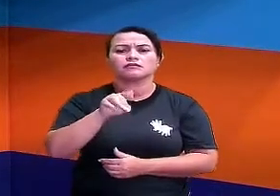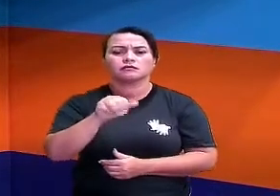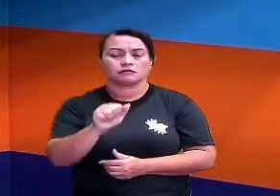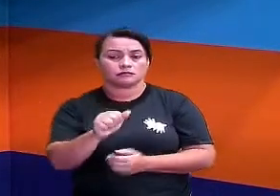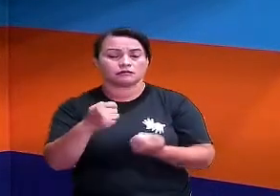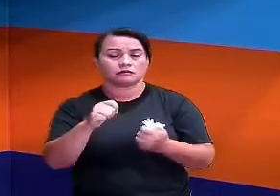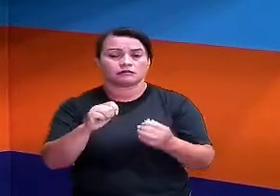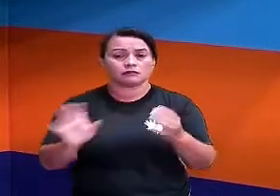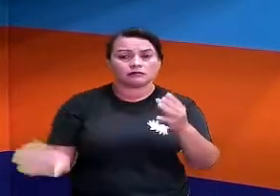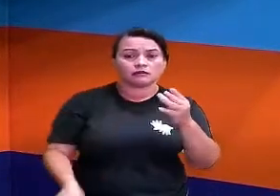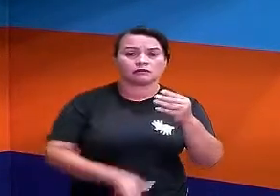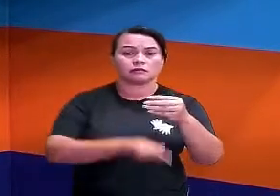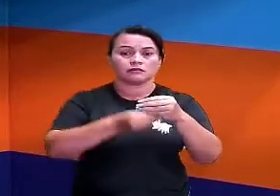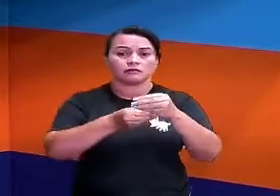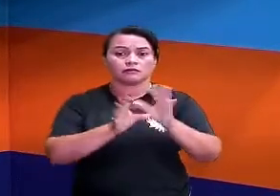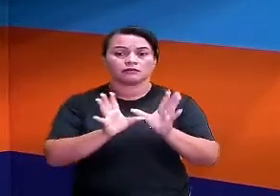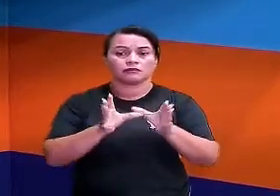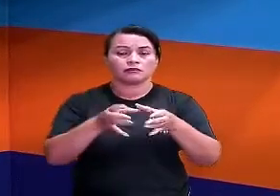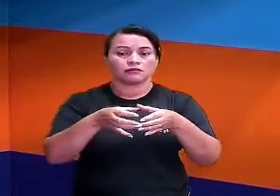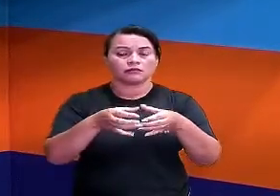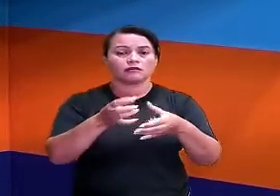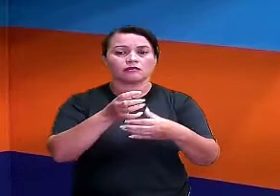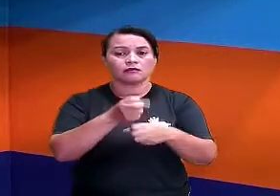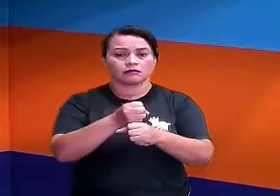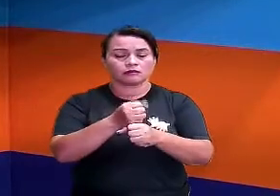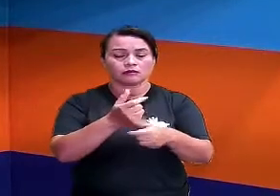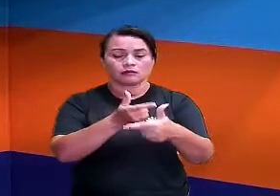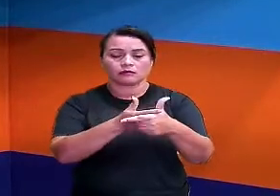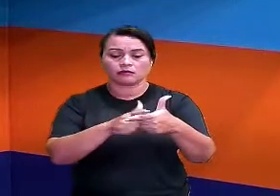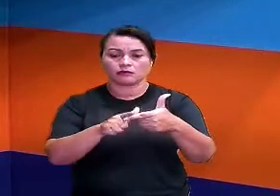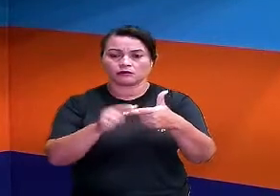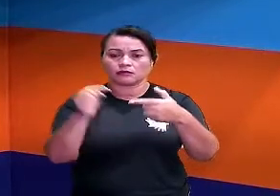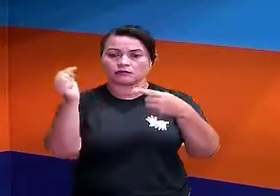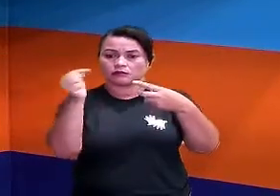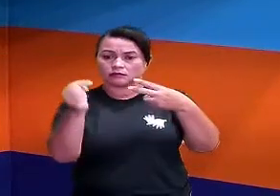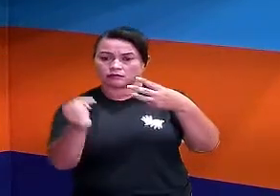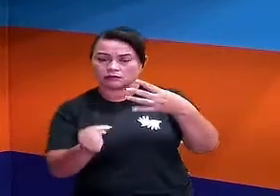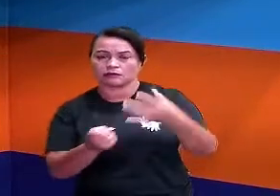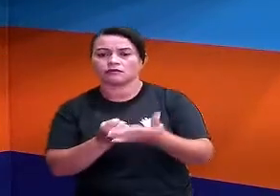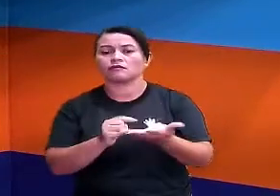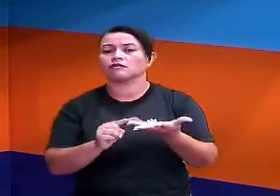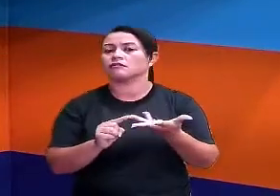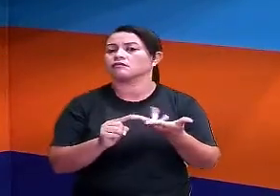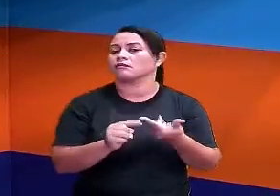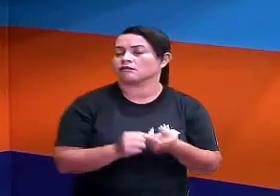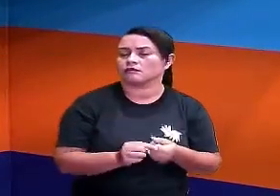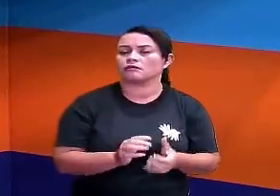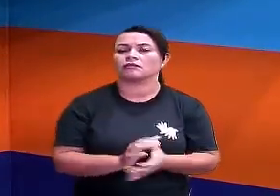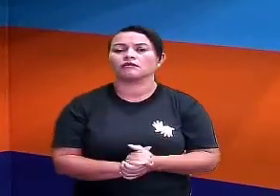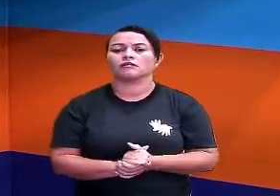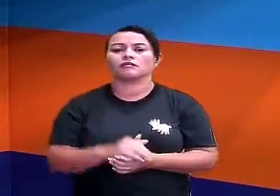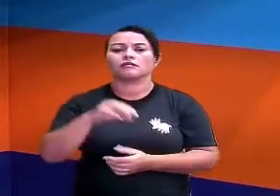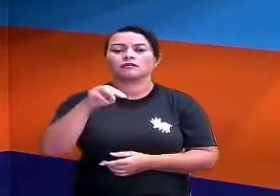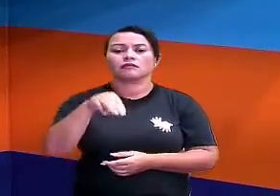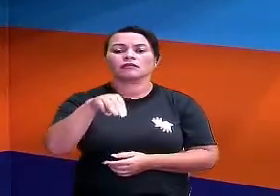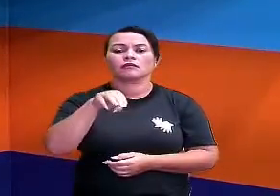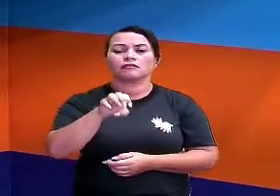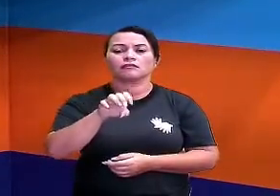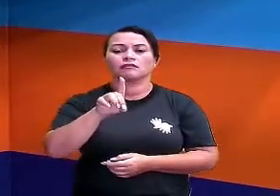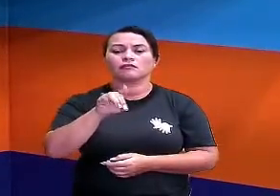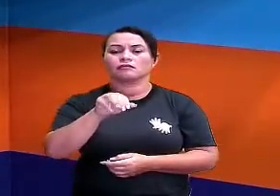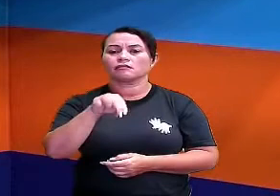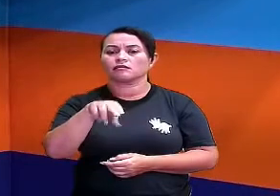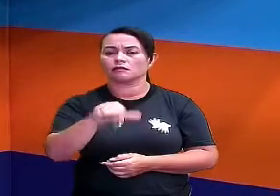os termos do conjunto e dividir pela quantidade de termos. Bem simples. Na mediana, dado um